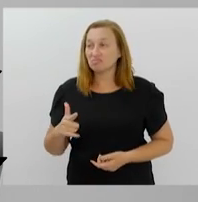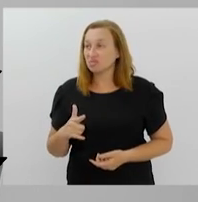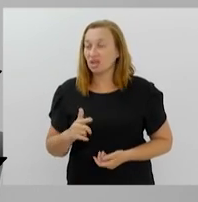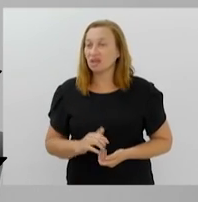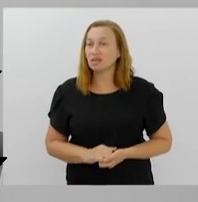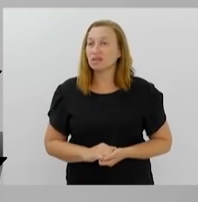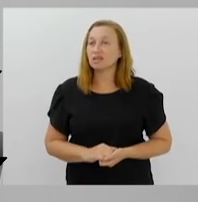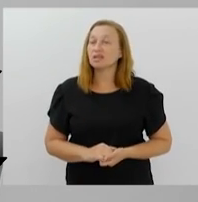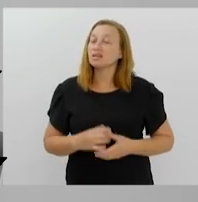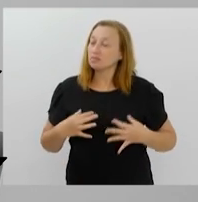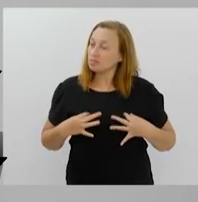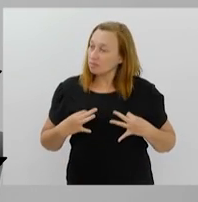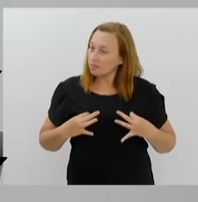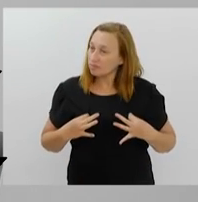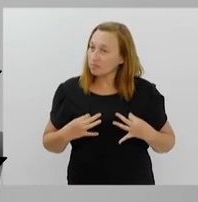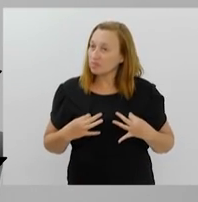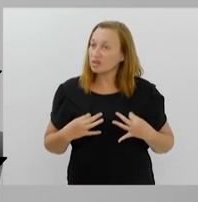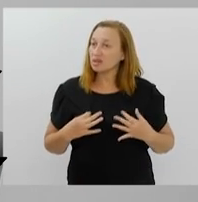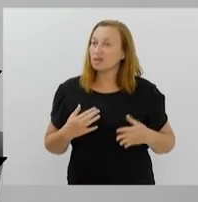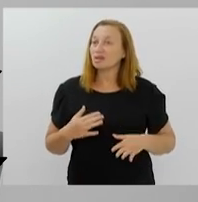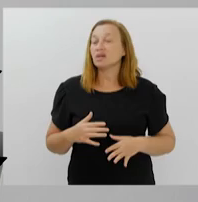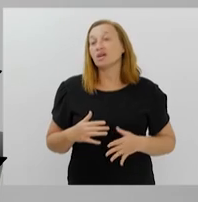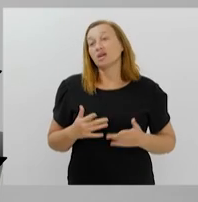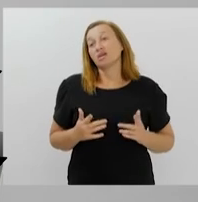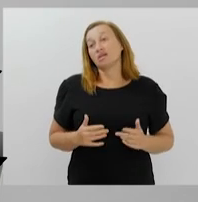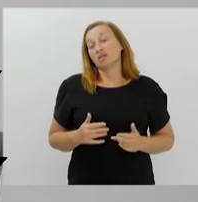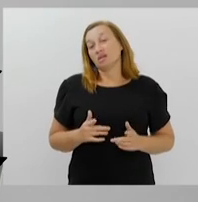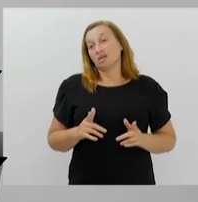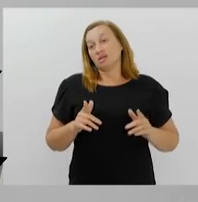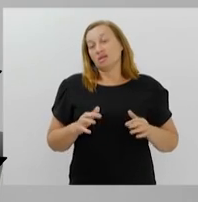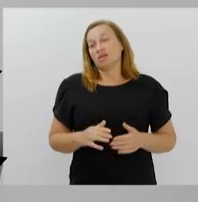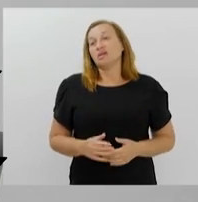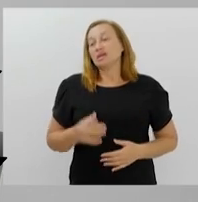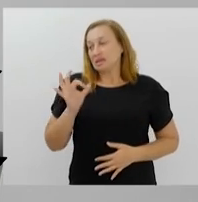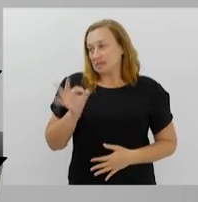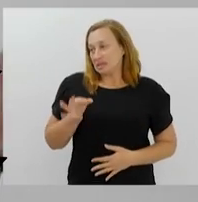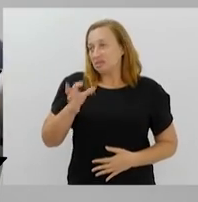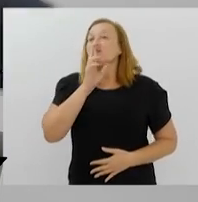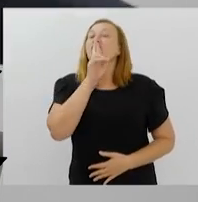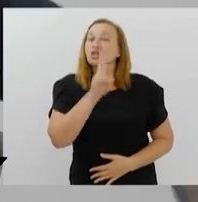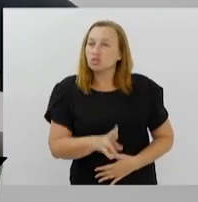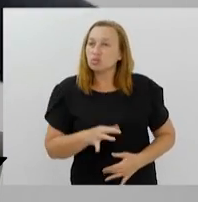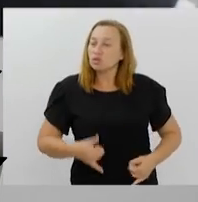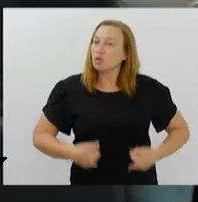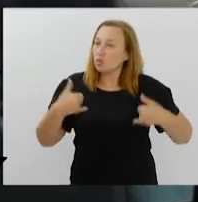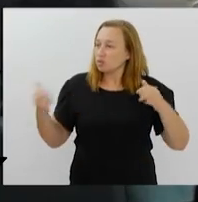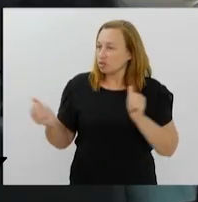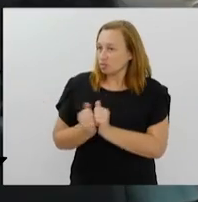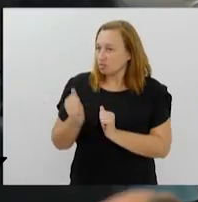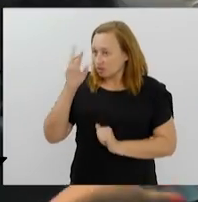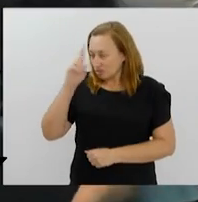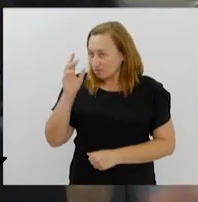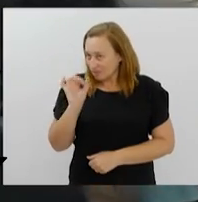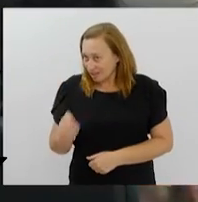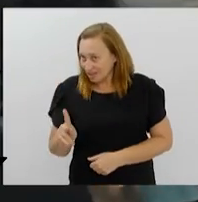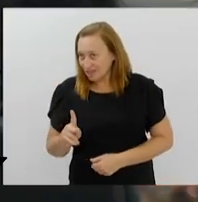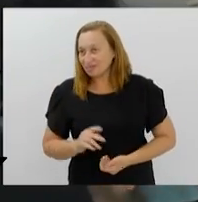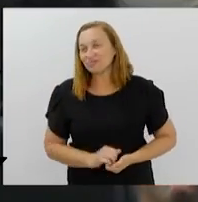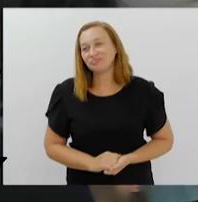muito contrário se dispõe com muita gente poderosa nesse estado e tenho certeza que vai dar uma resposta Tenho muito orgulho de estar do seu lado